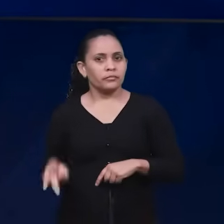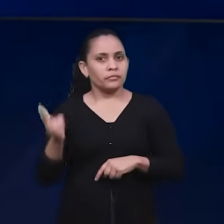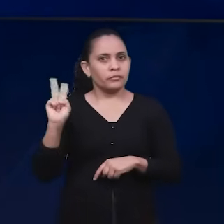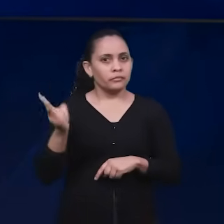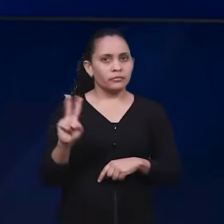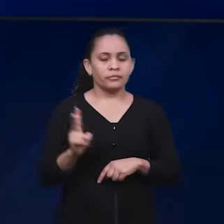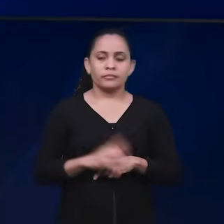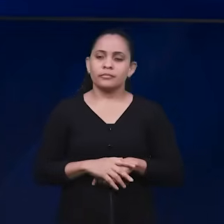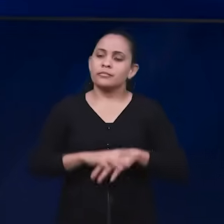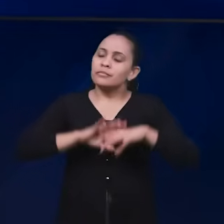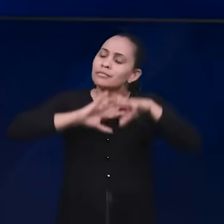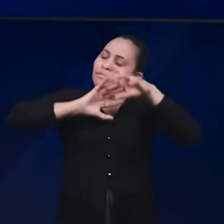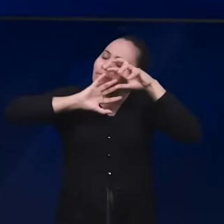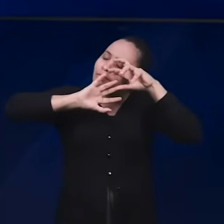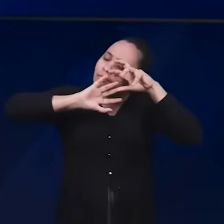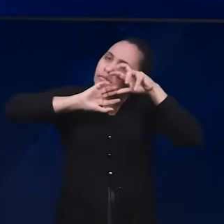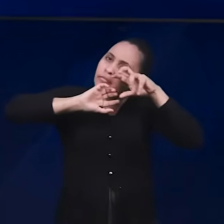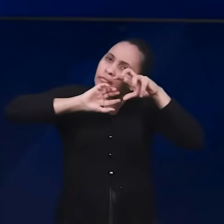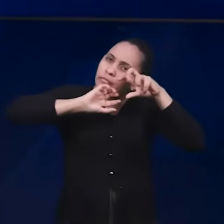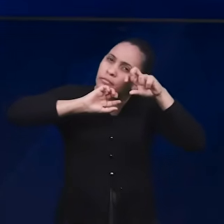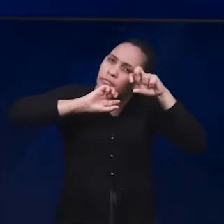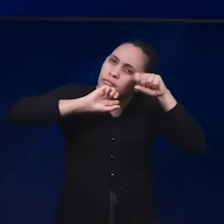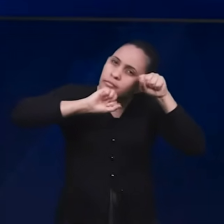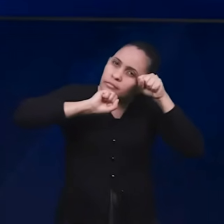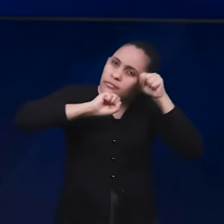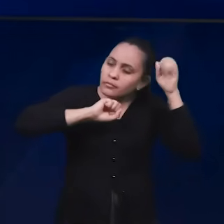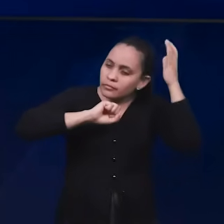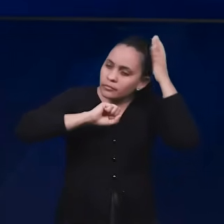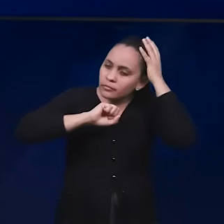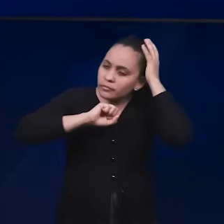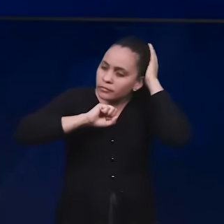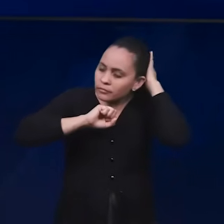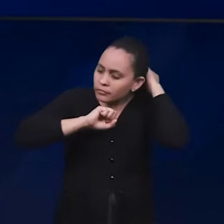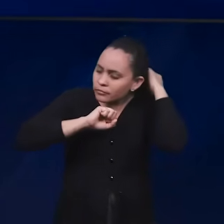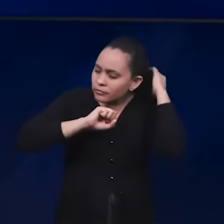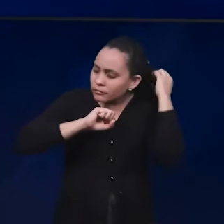fala das noites, dos cabelos